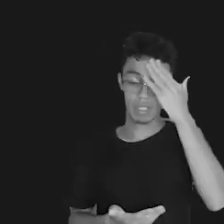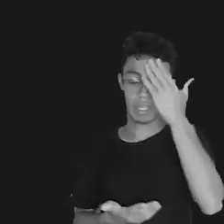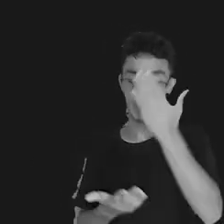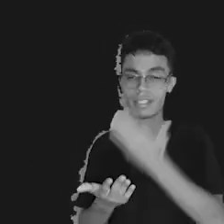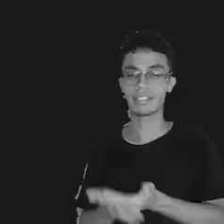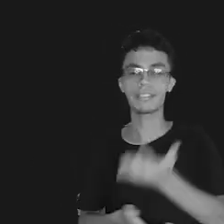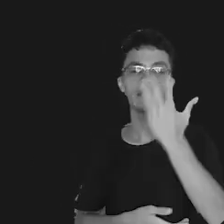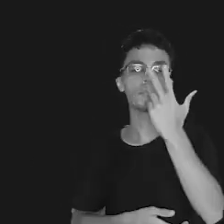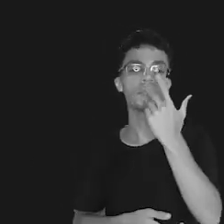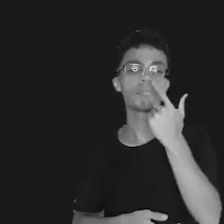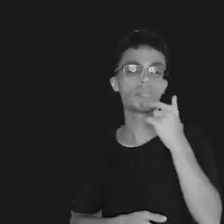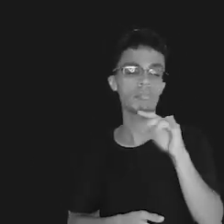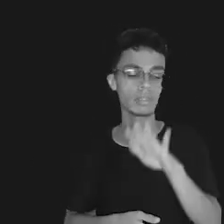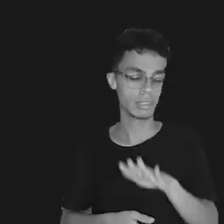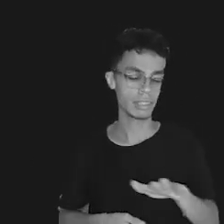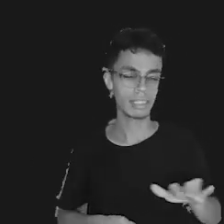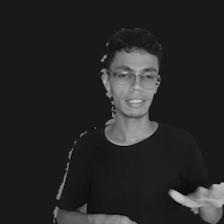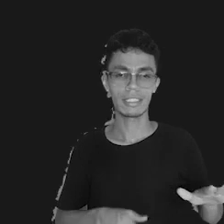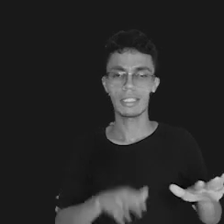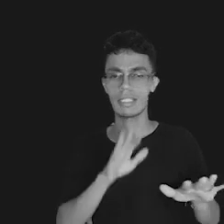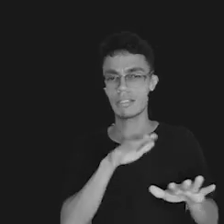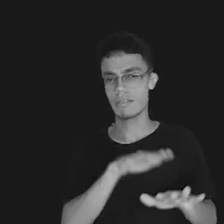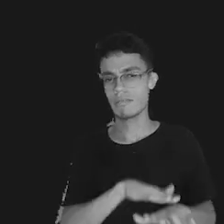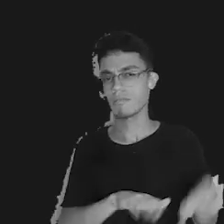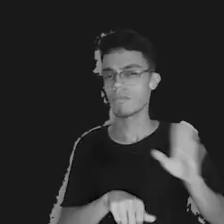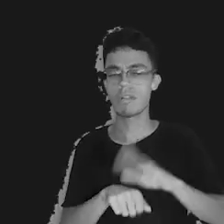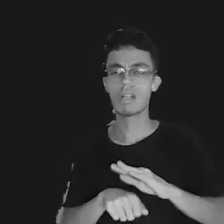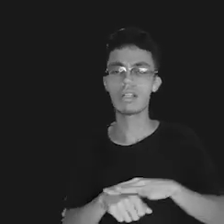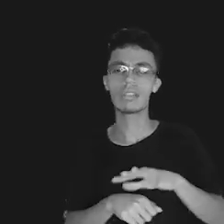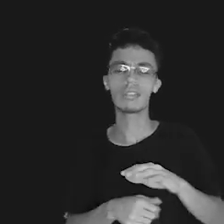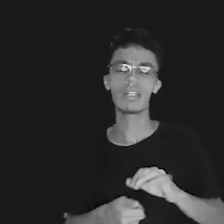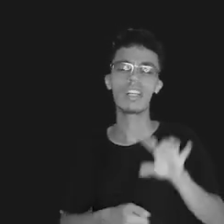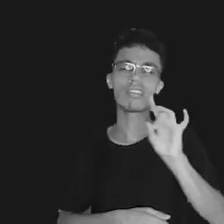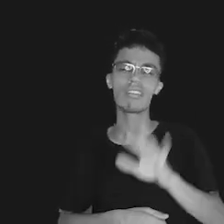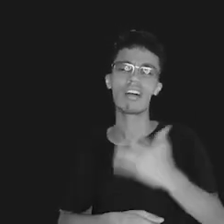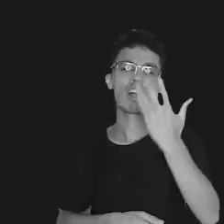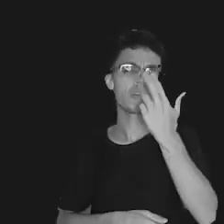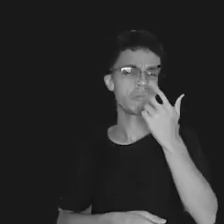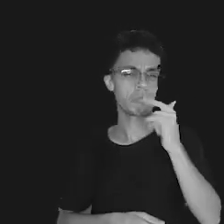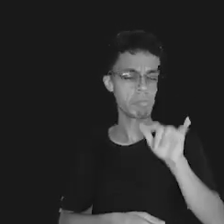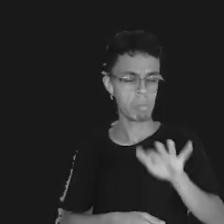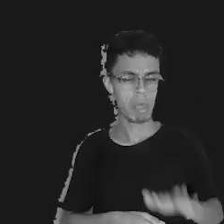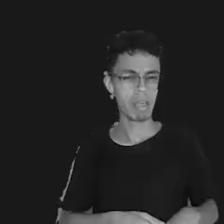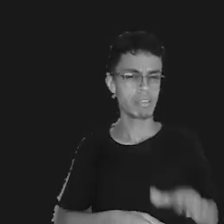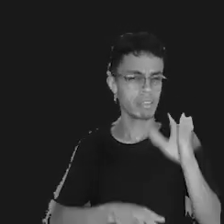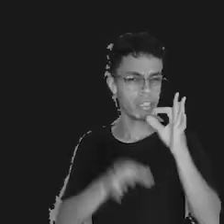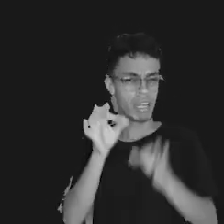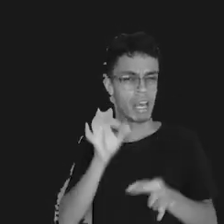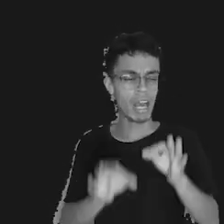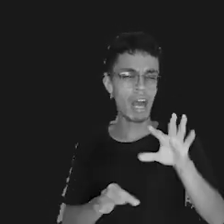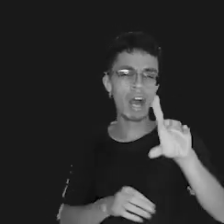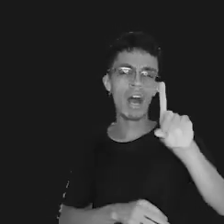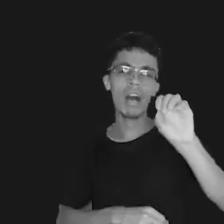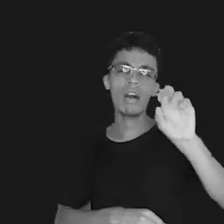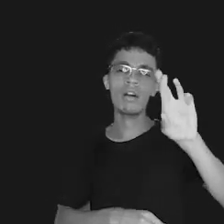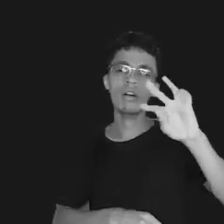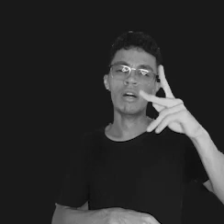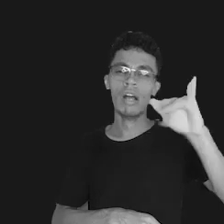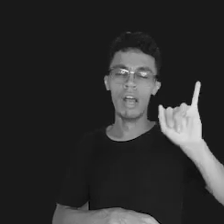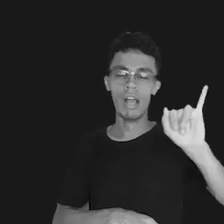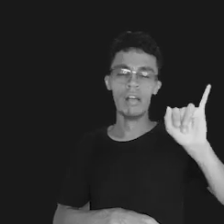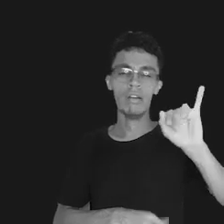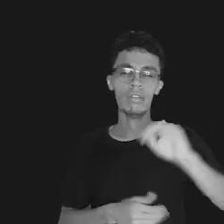que na criança o torpe também se faz? Só na criança, Excelência. O torpe é mais eloquente